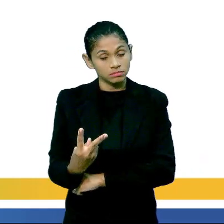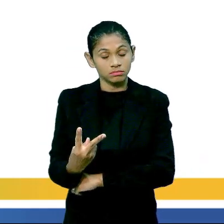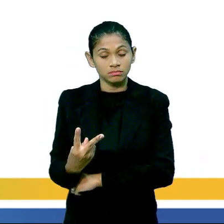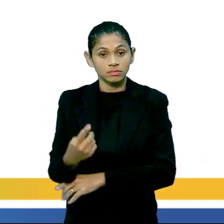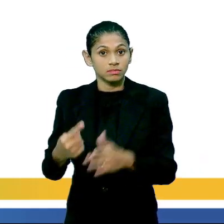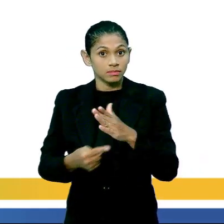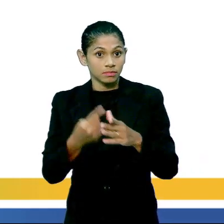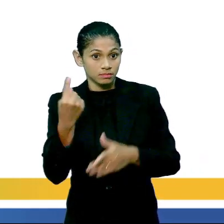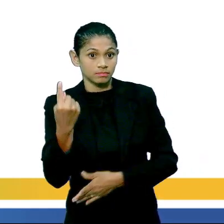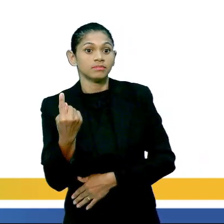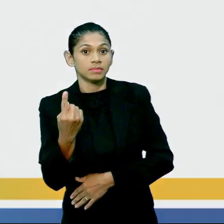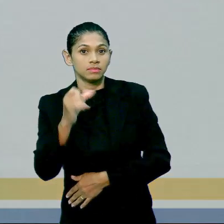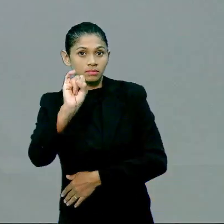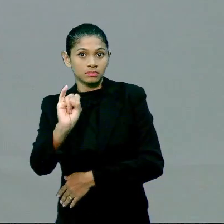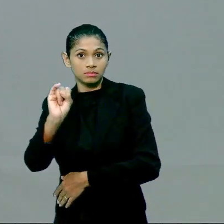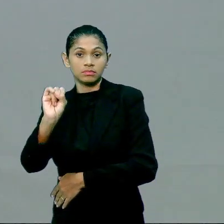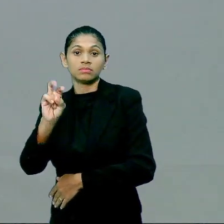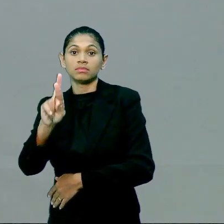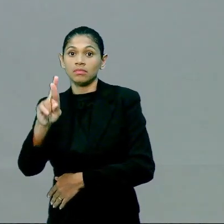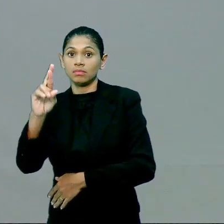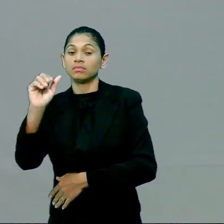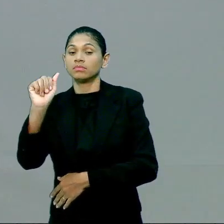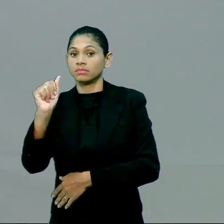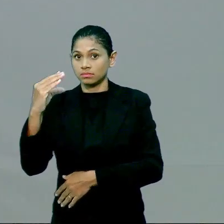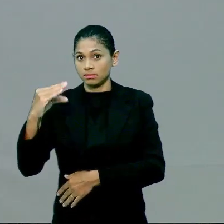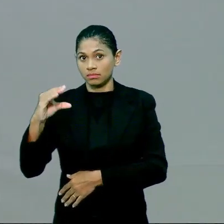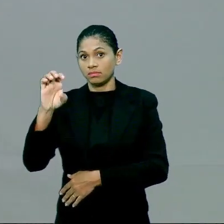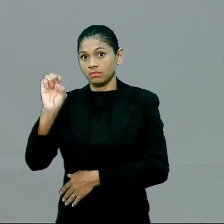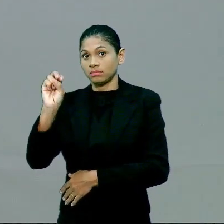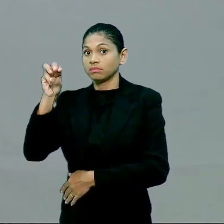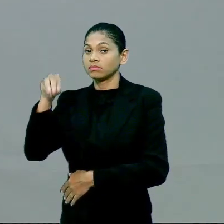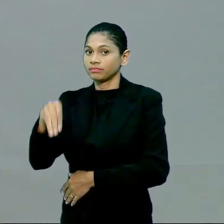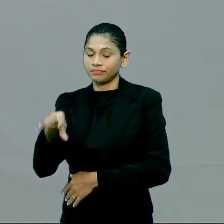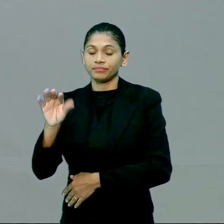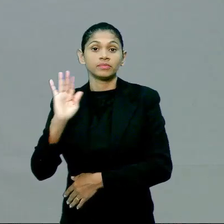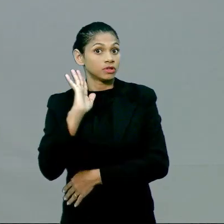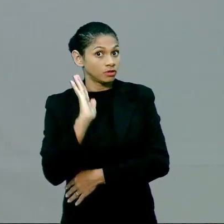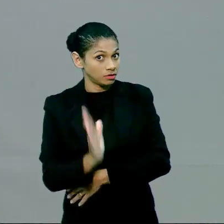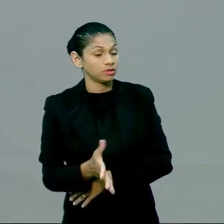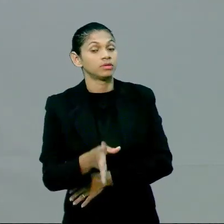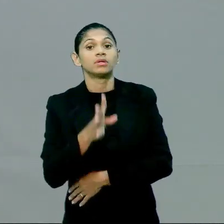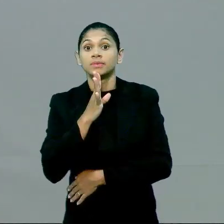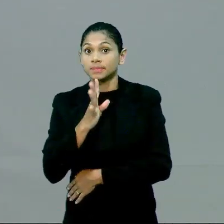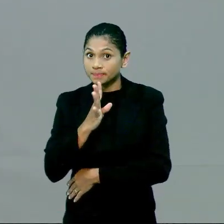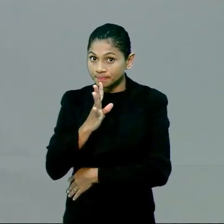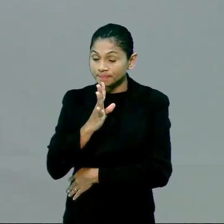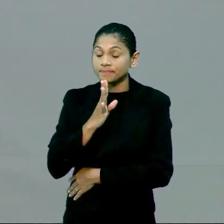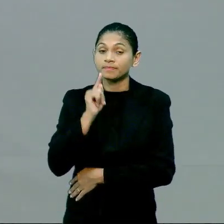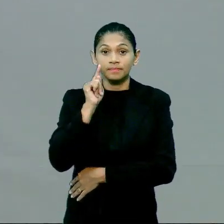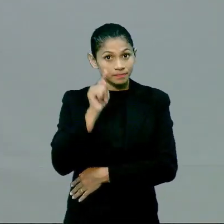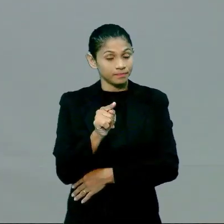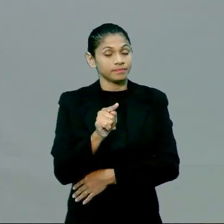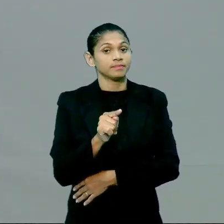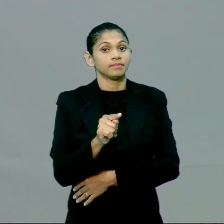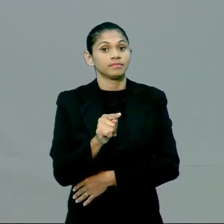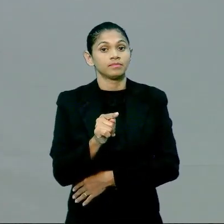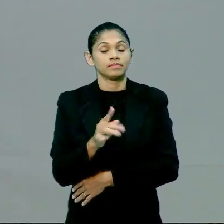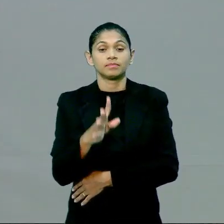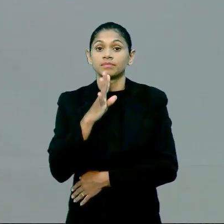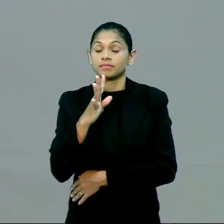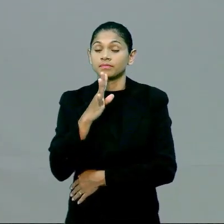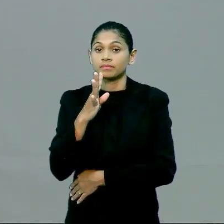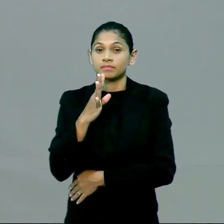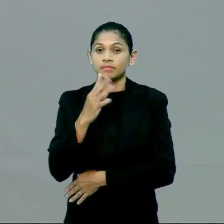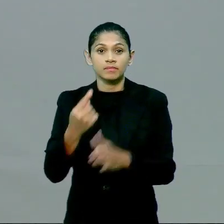primeira pintura é da Iracema. Você com certeza já deve ter ouvido falar nessa obra. A Iracema é conhecida